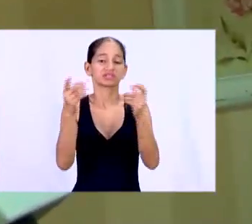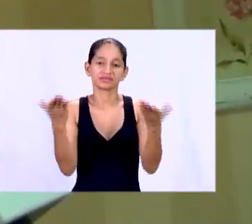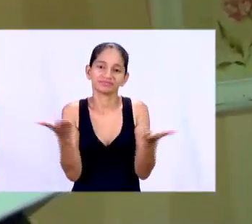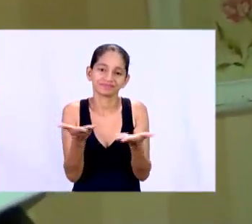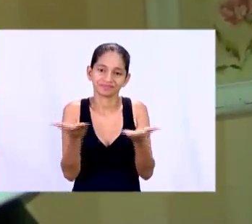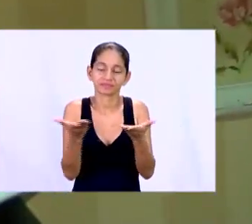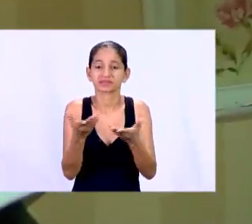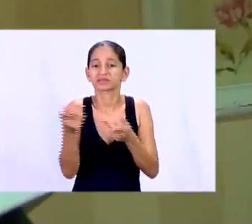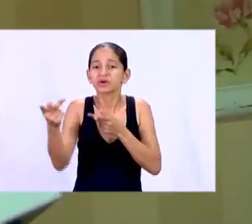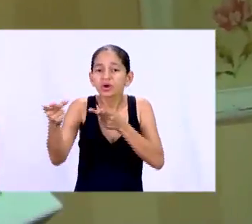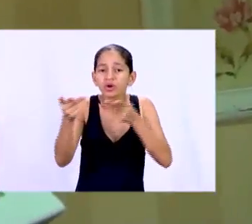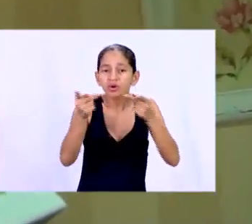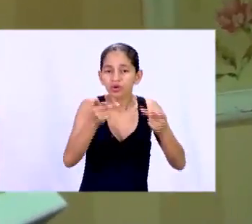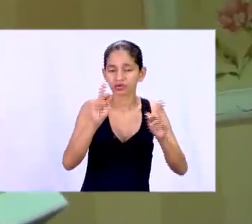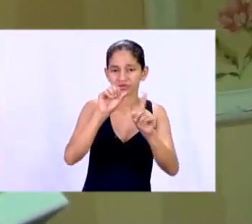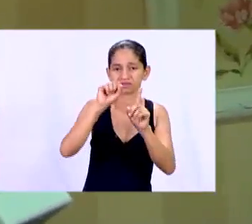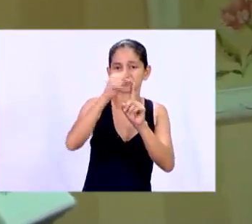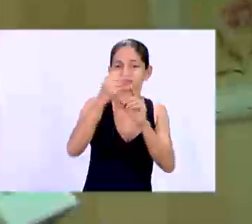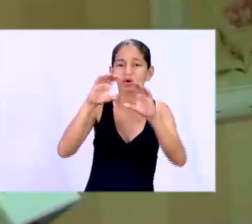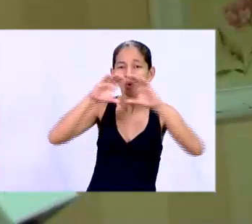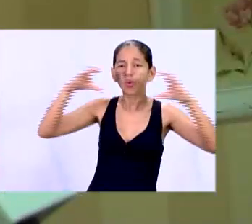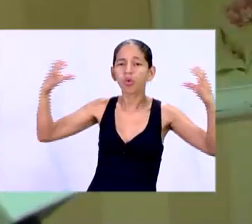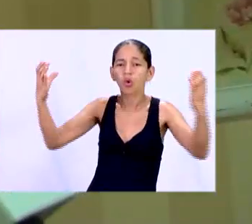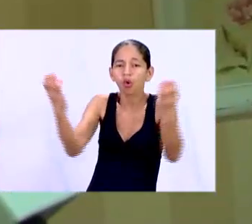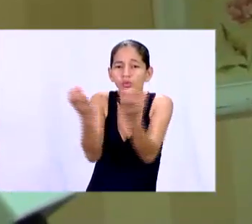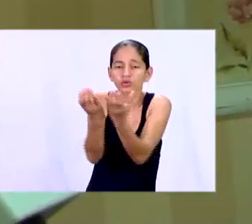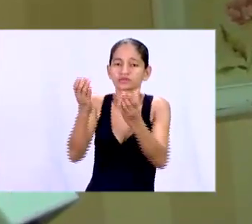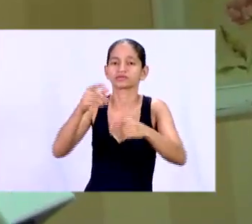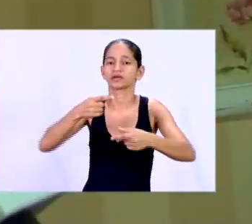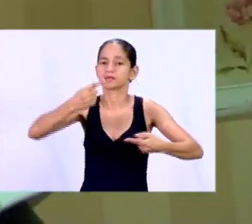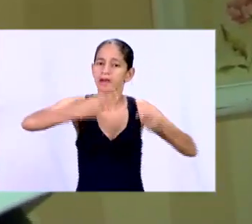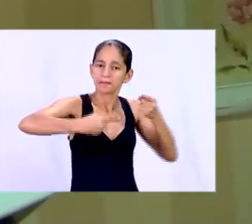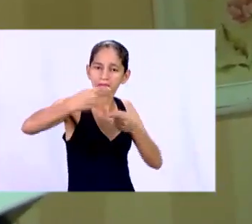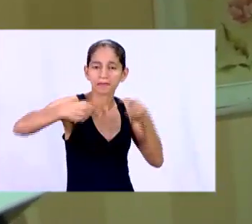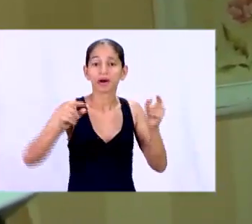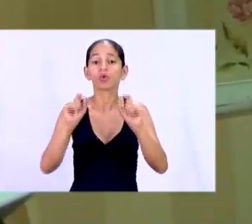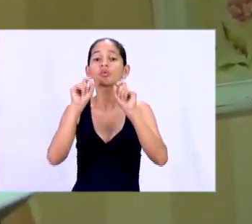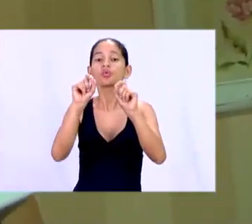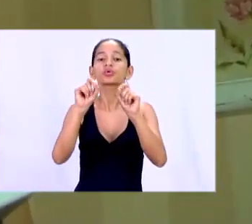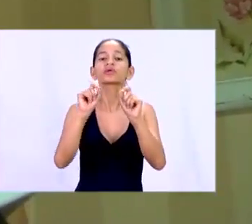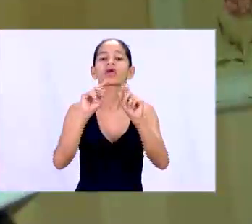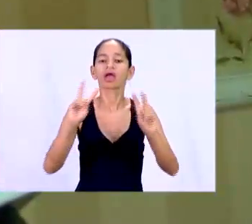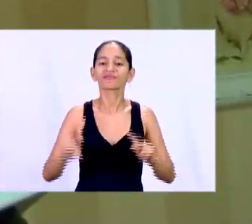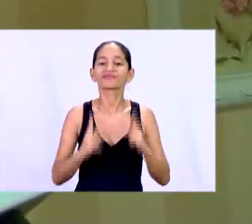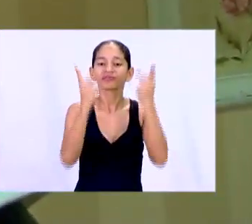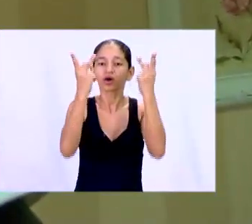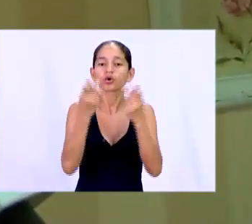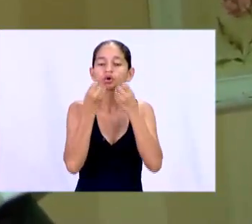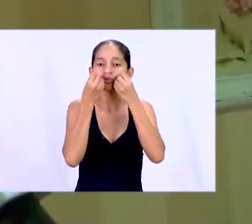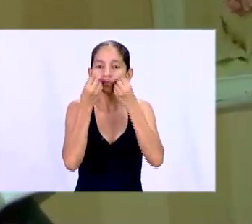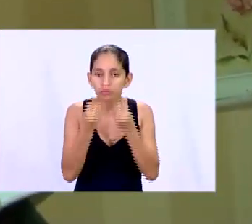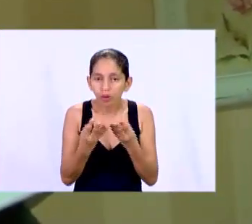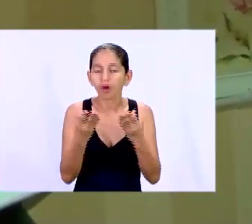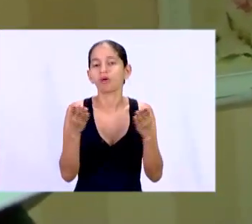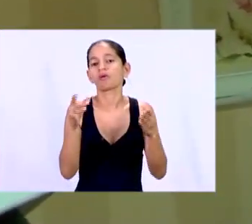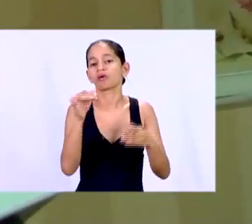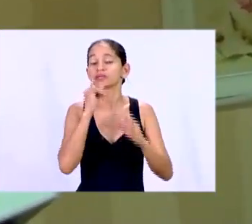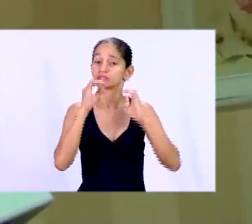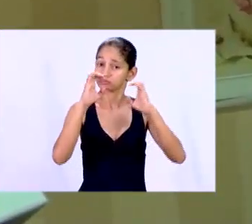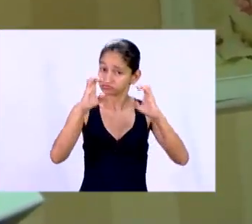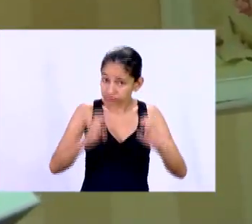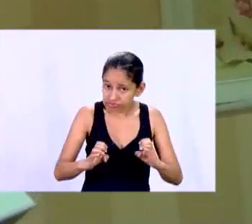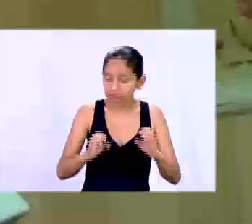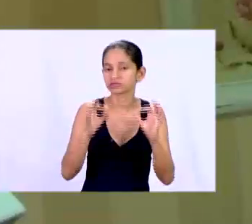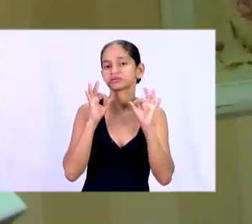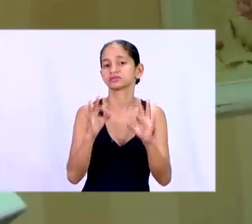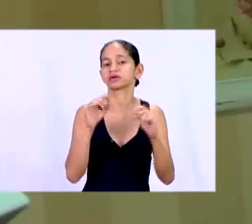que convidar a própria comunidade e as pessoas para discutir o que hoje seriam valores que nós poderíamos considerar como éticos para a